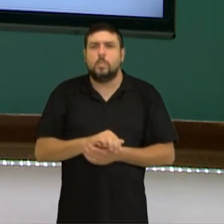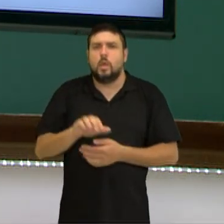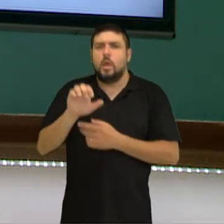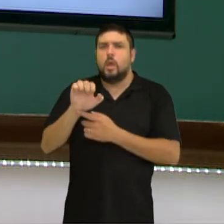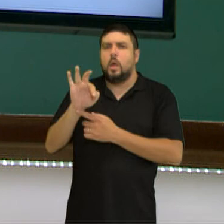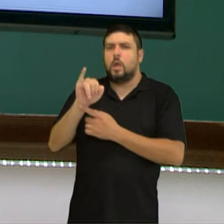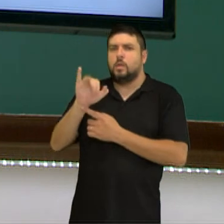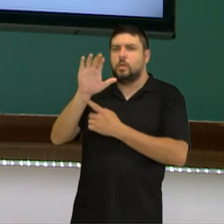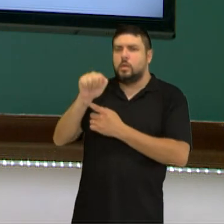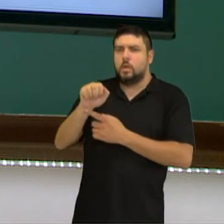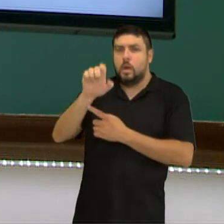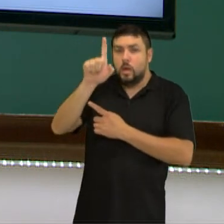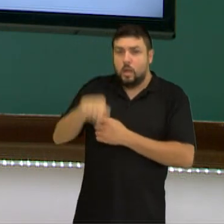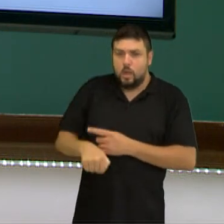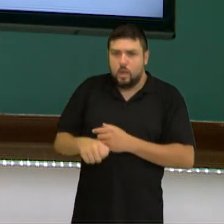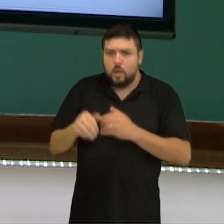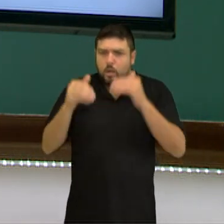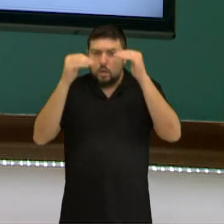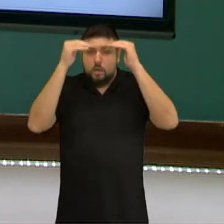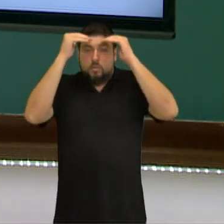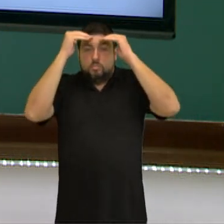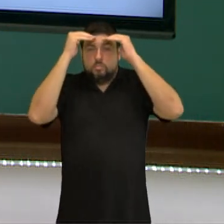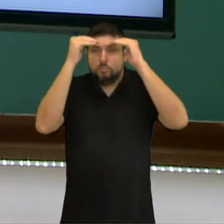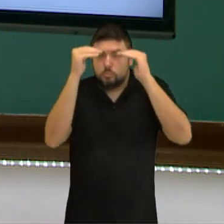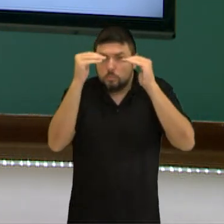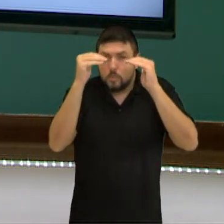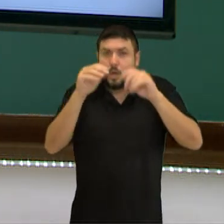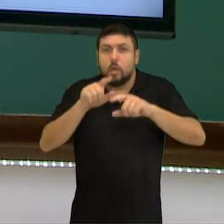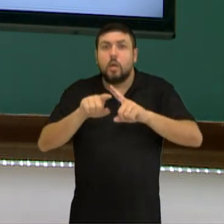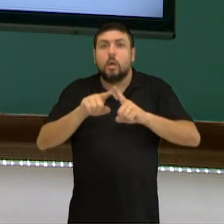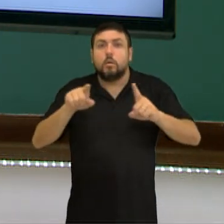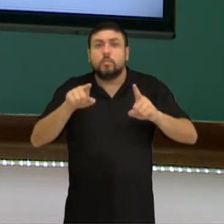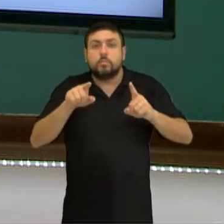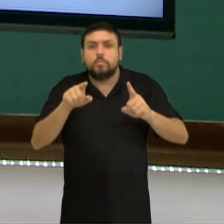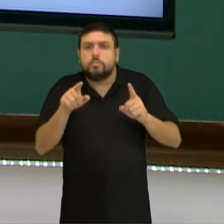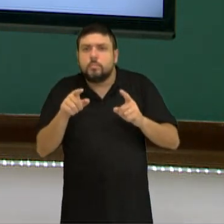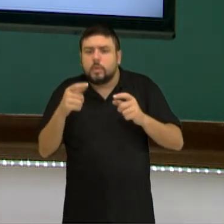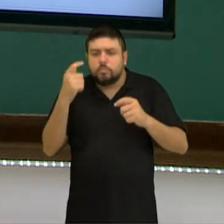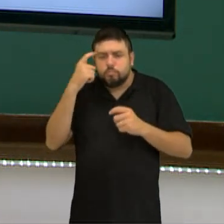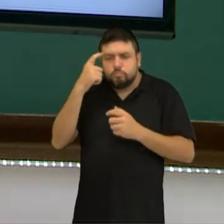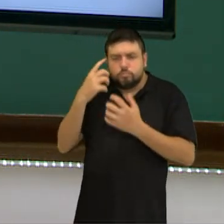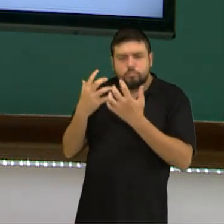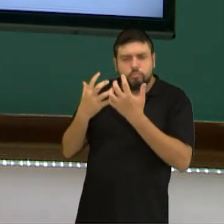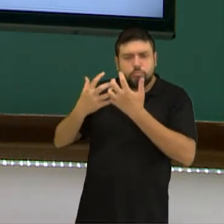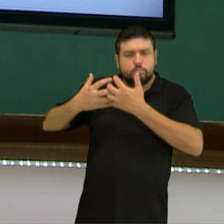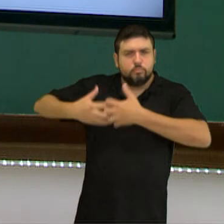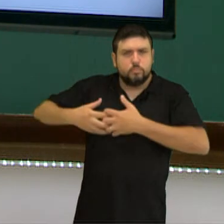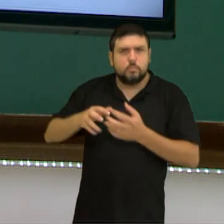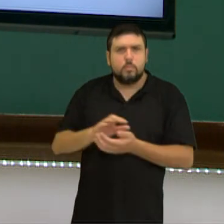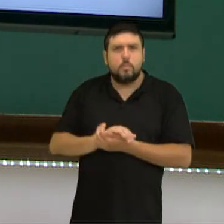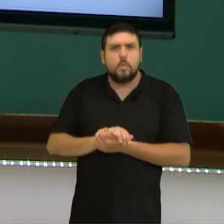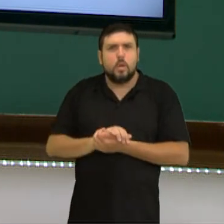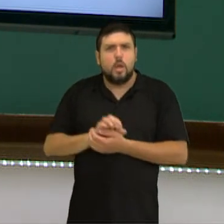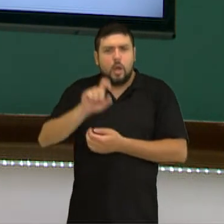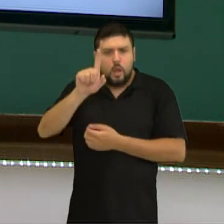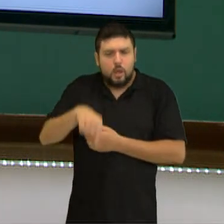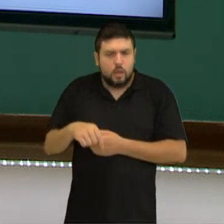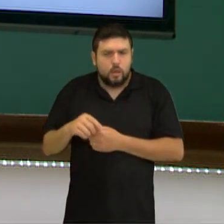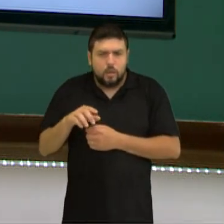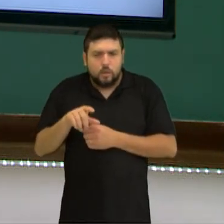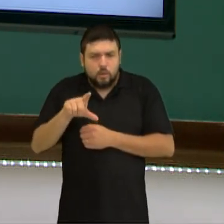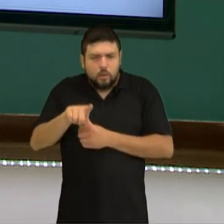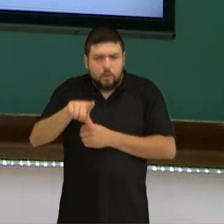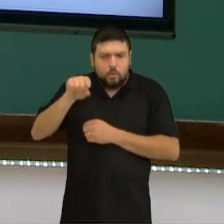a reflexão sobre este comportamento moral aceito pelo grupo. É a investigação sobre as